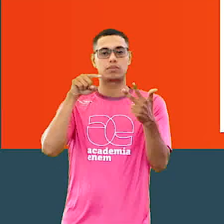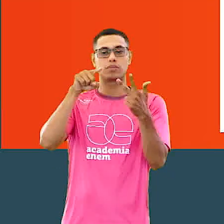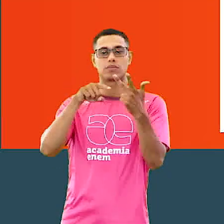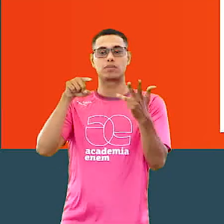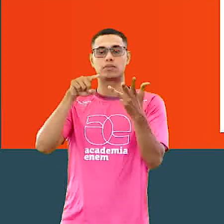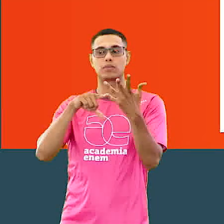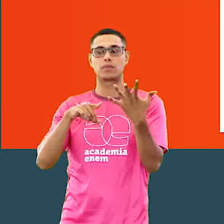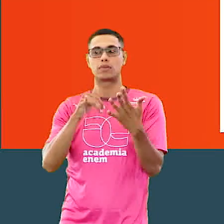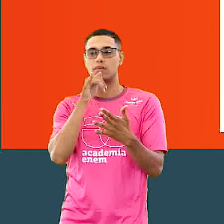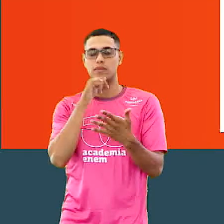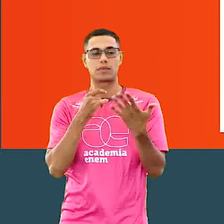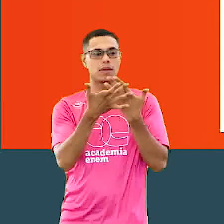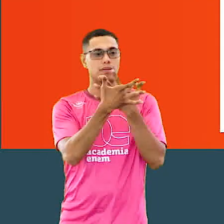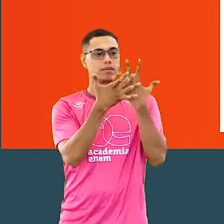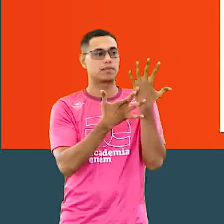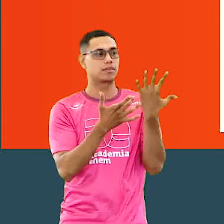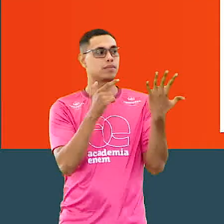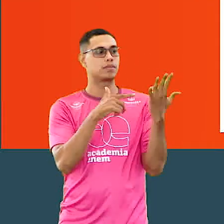Em